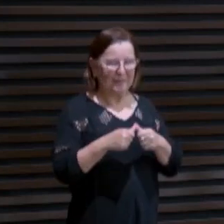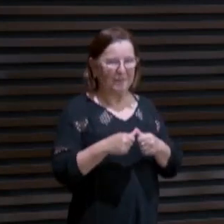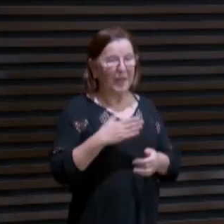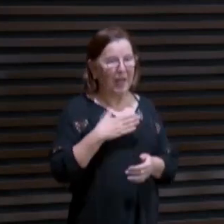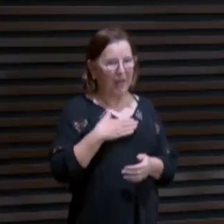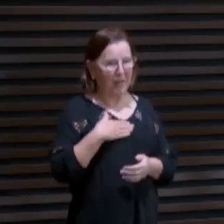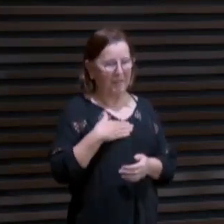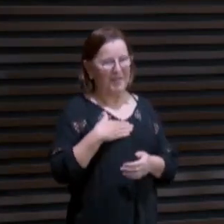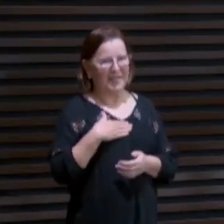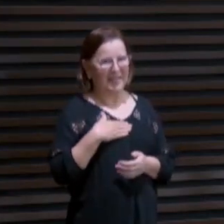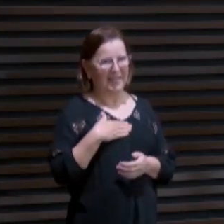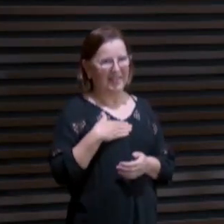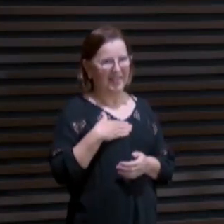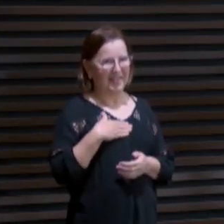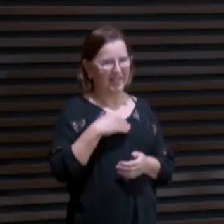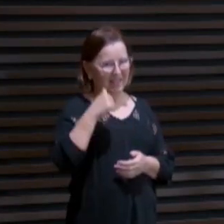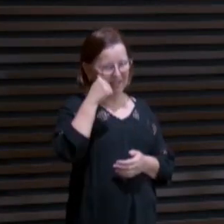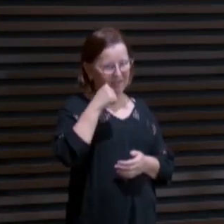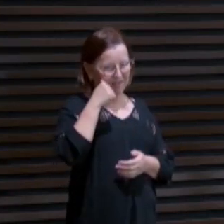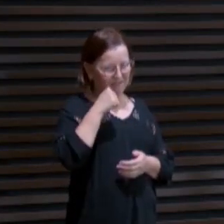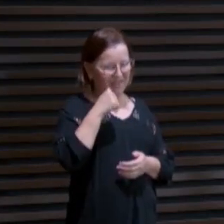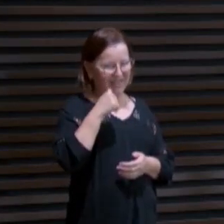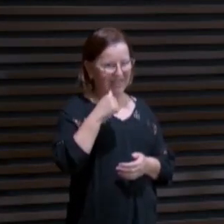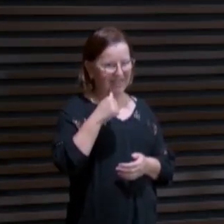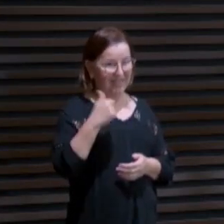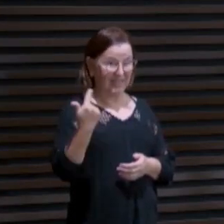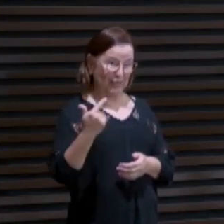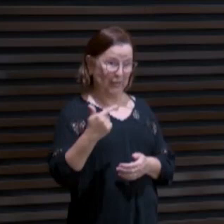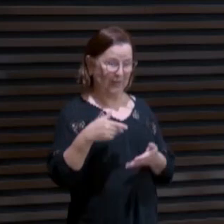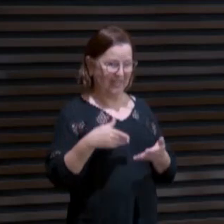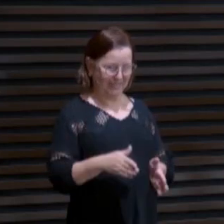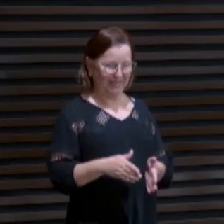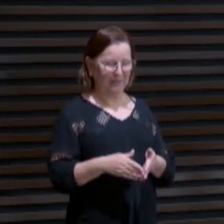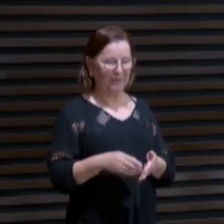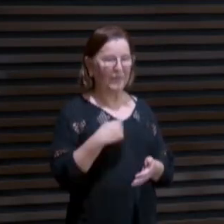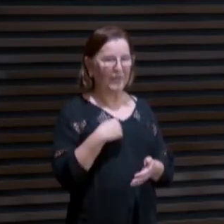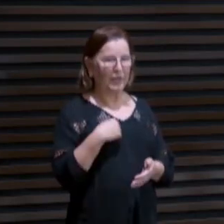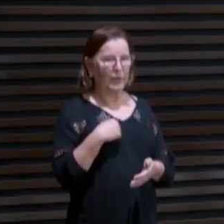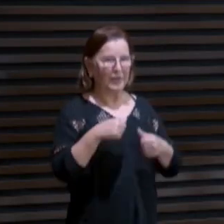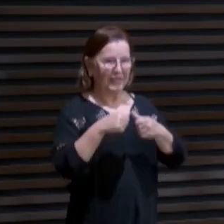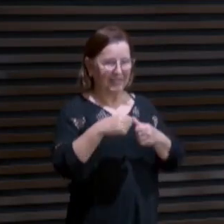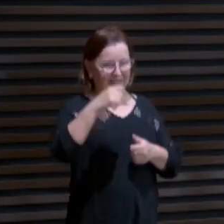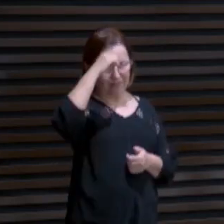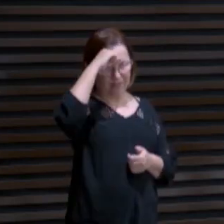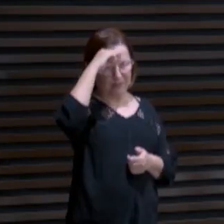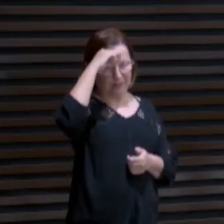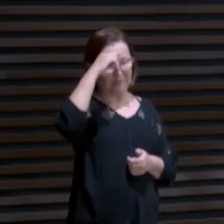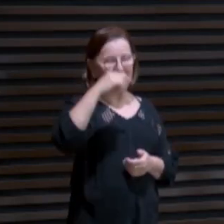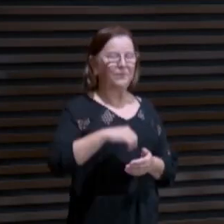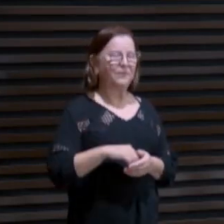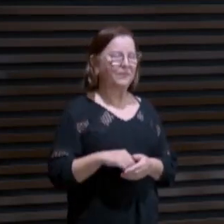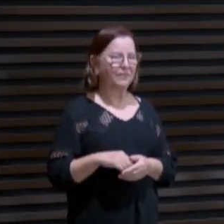nasceu, eu estava no hospital, Santa Casa aqui, e ela